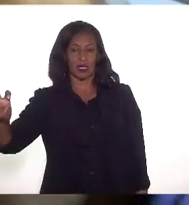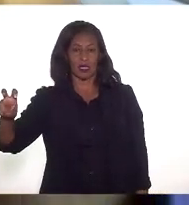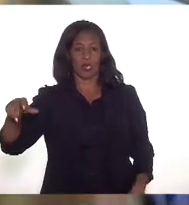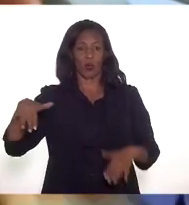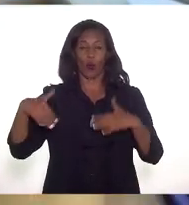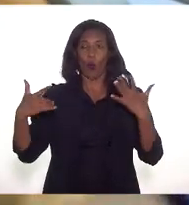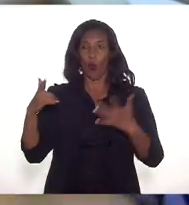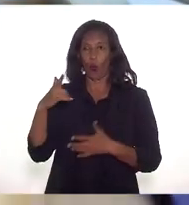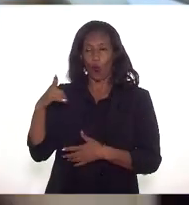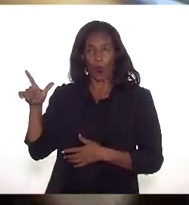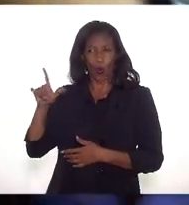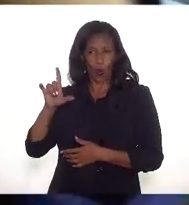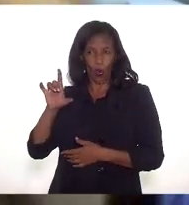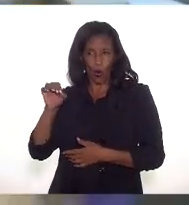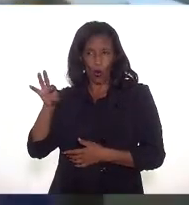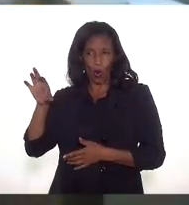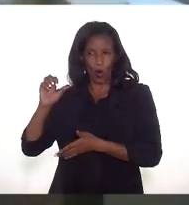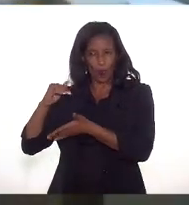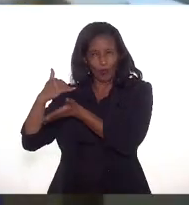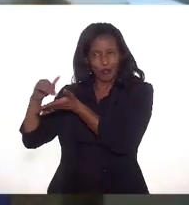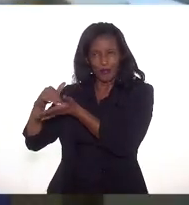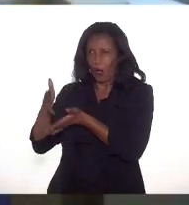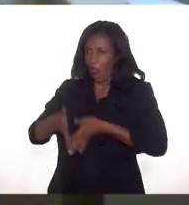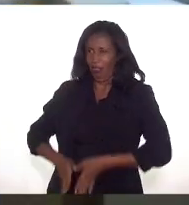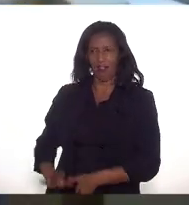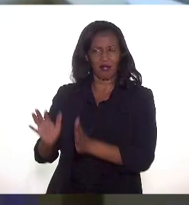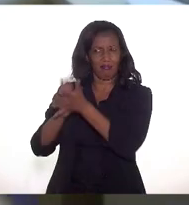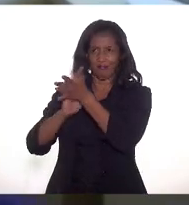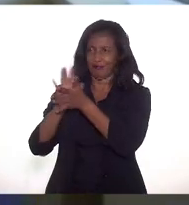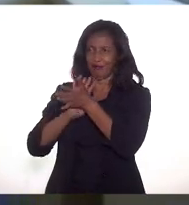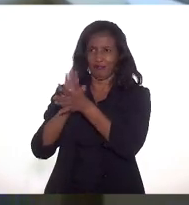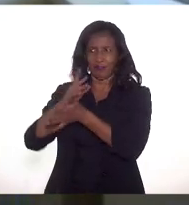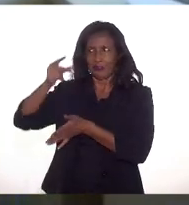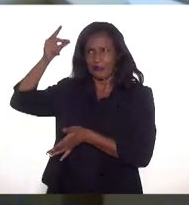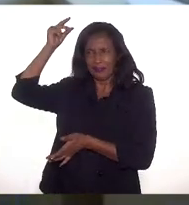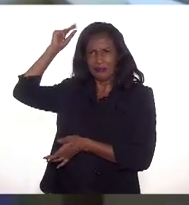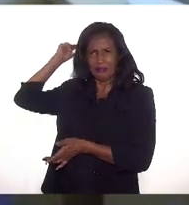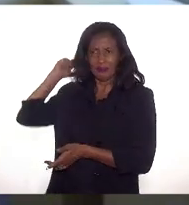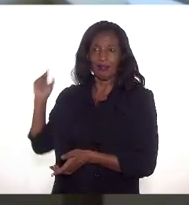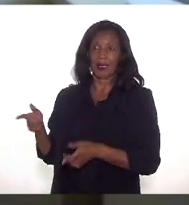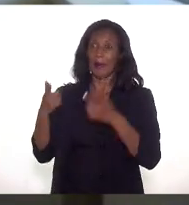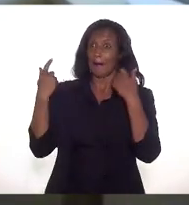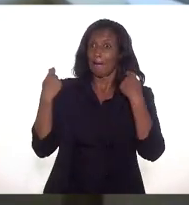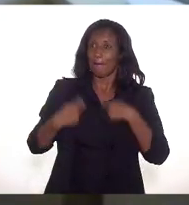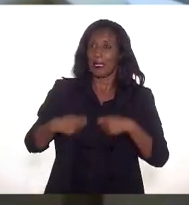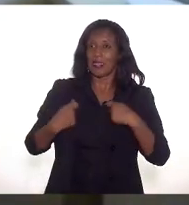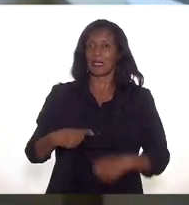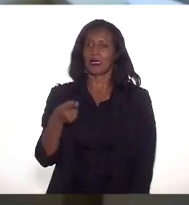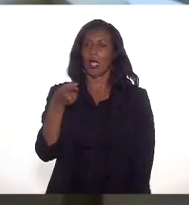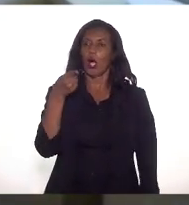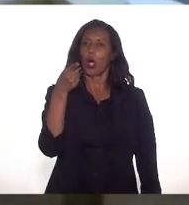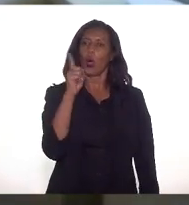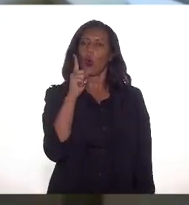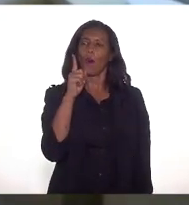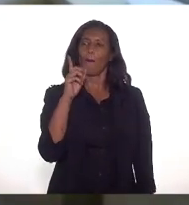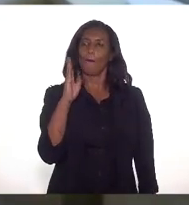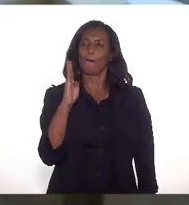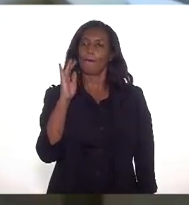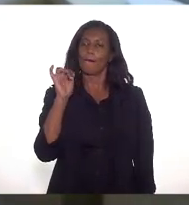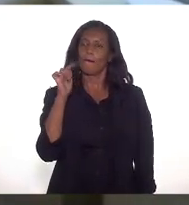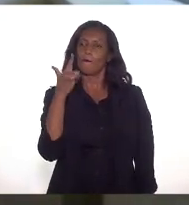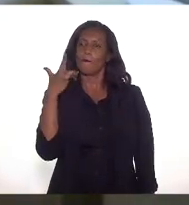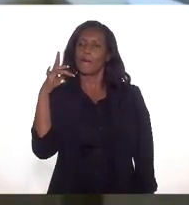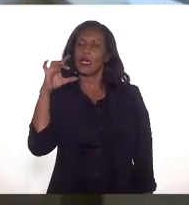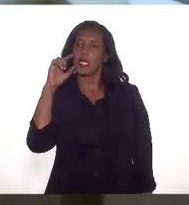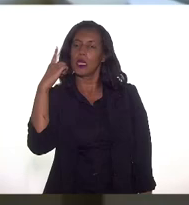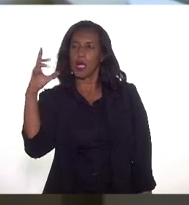era nascido, no governo Carlos Lacerda, precisa R$1 bilhão de investimento.